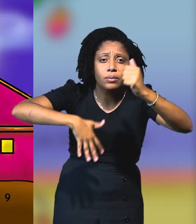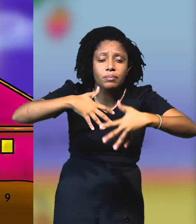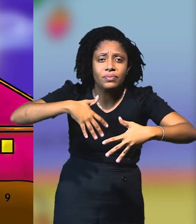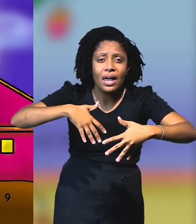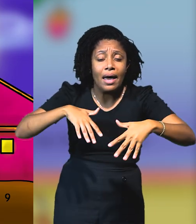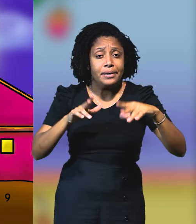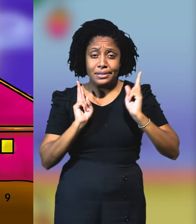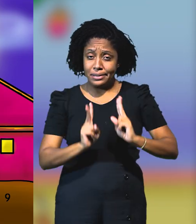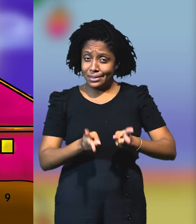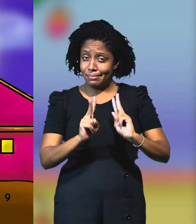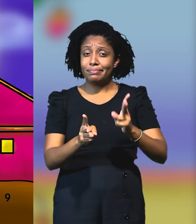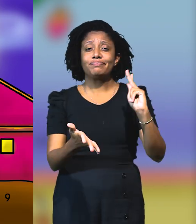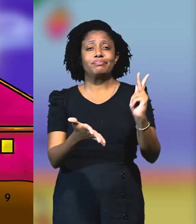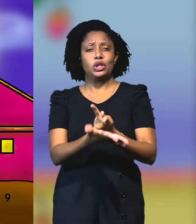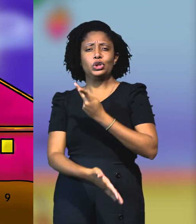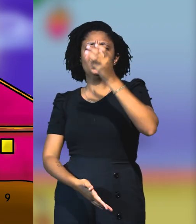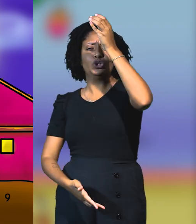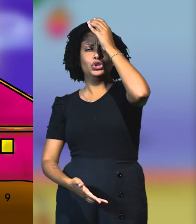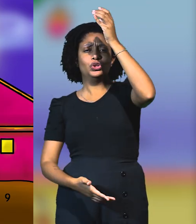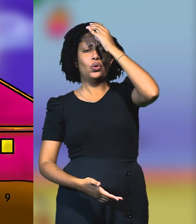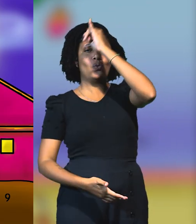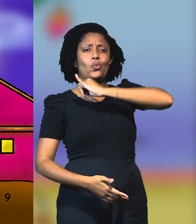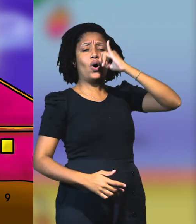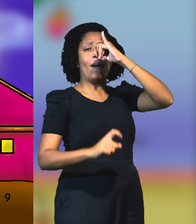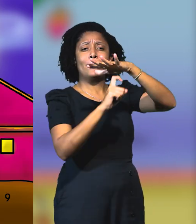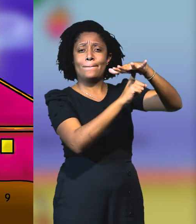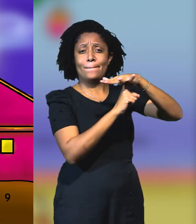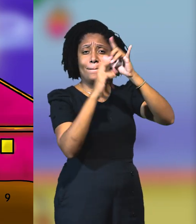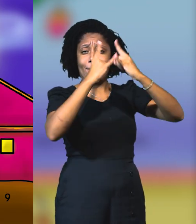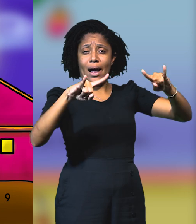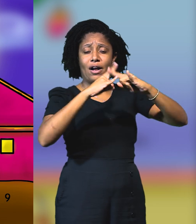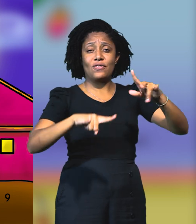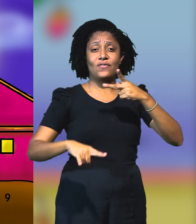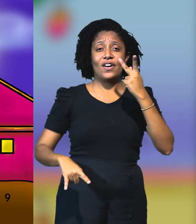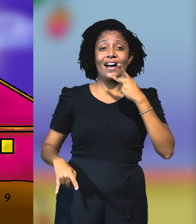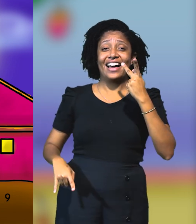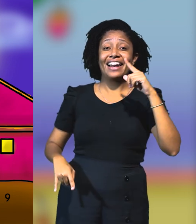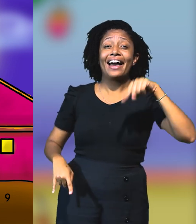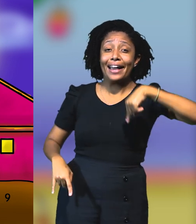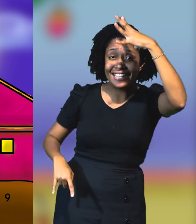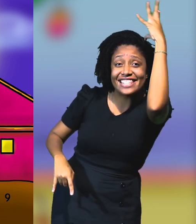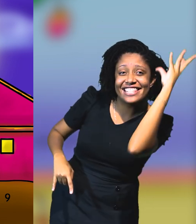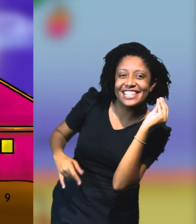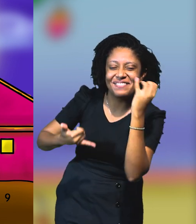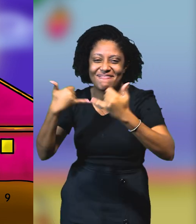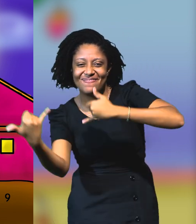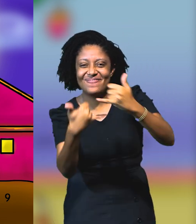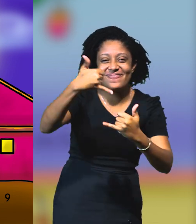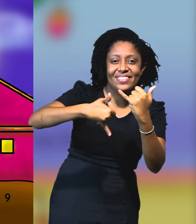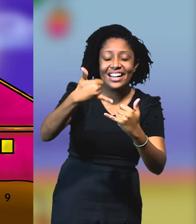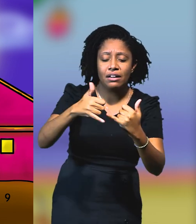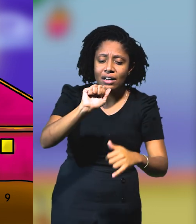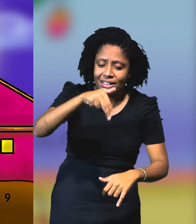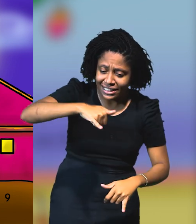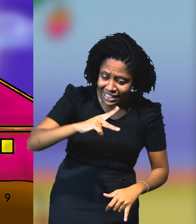E sempre tinha o tiozão da barraca que dizia: era o Saci a brincar.